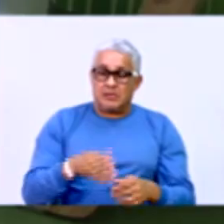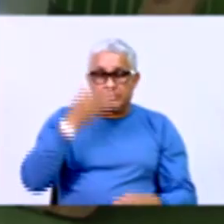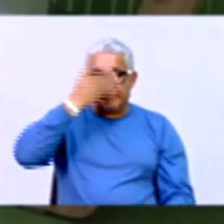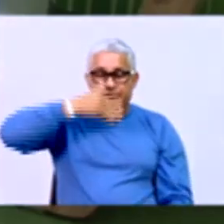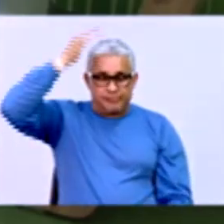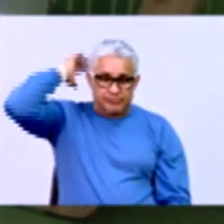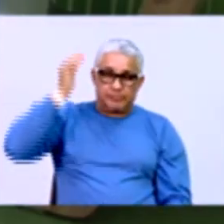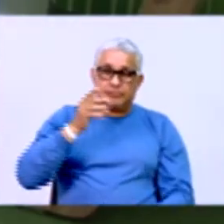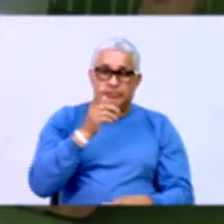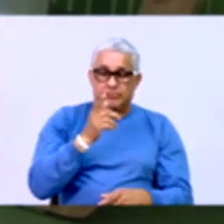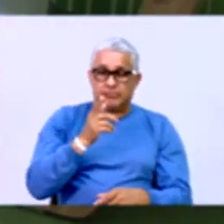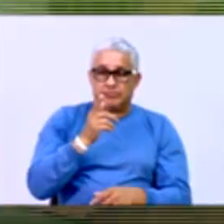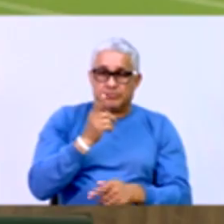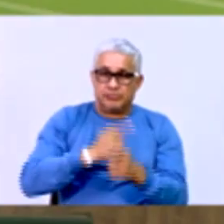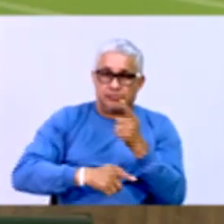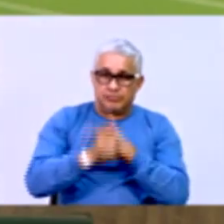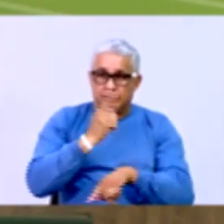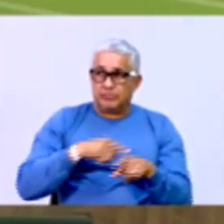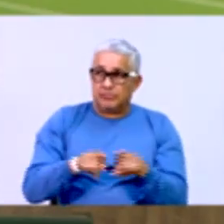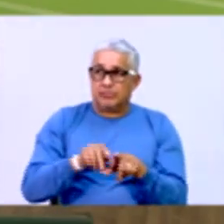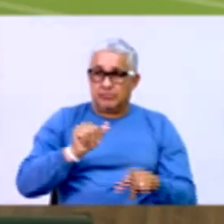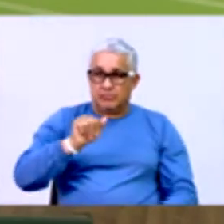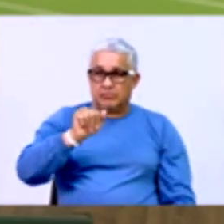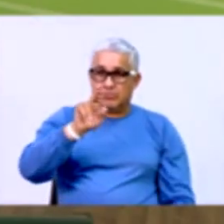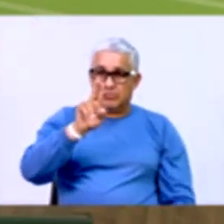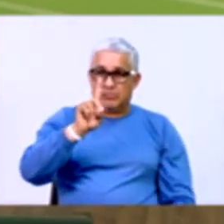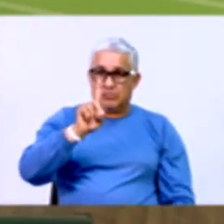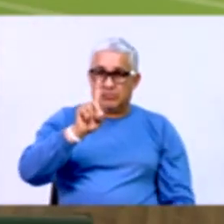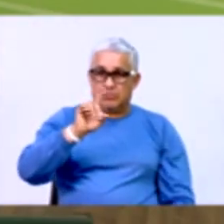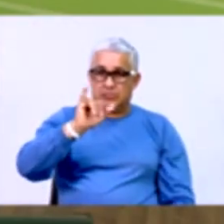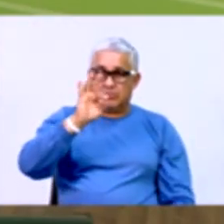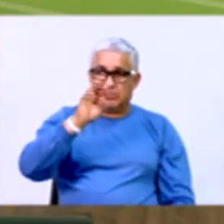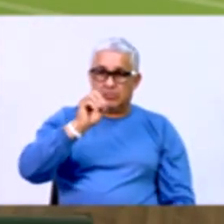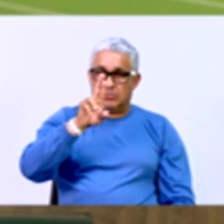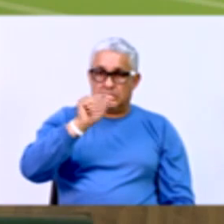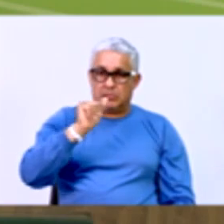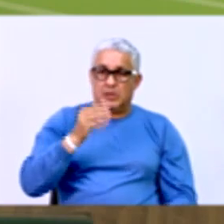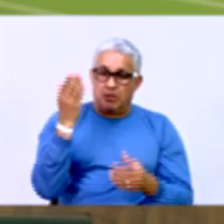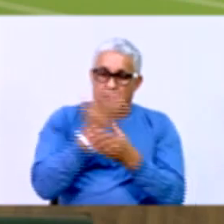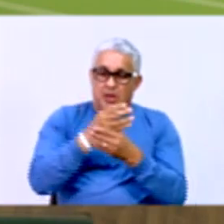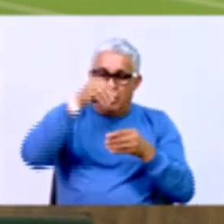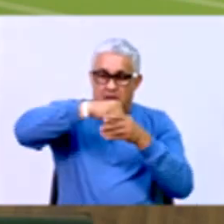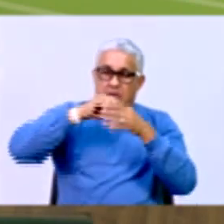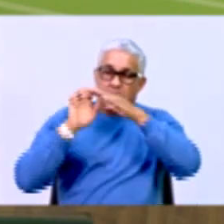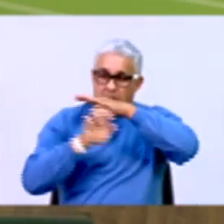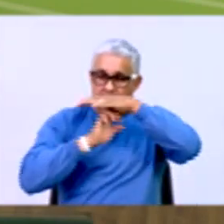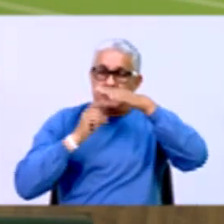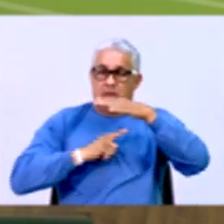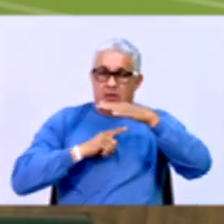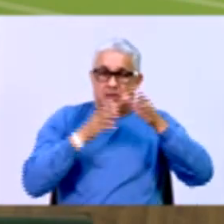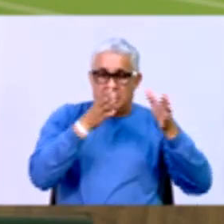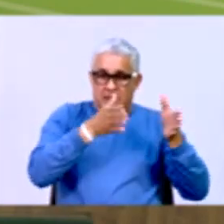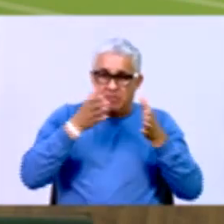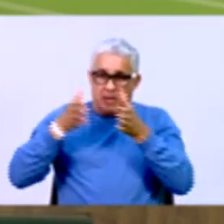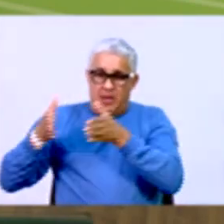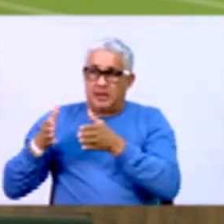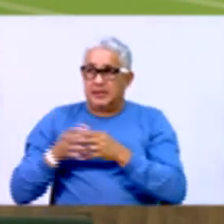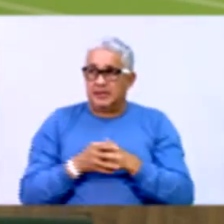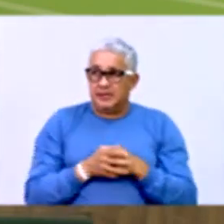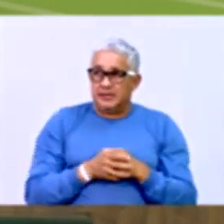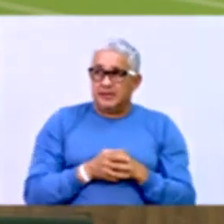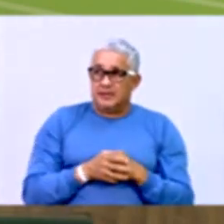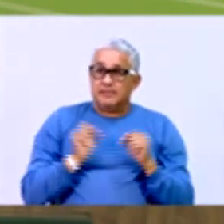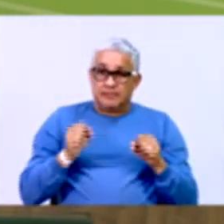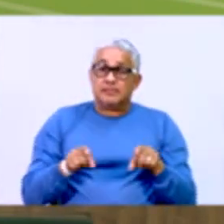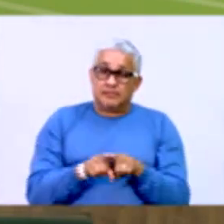que a própria auditoria ele é um processo da empresa. Né? A própria auditoria faz parte, né? Quando a gente fala... é um processo da empresa que